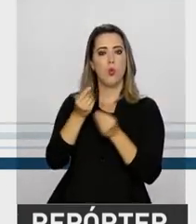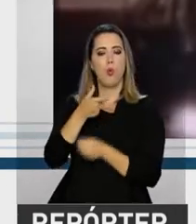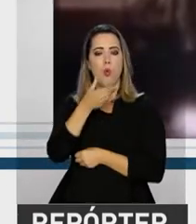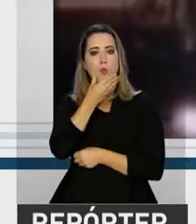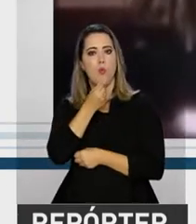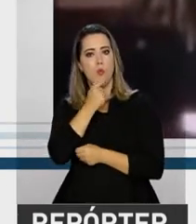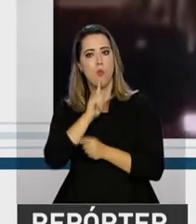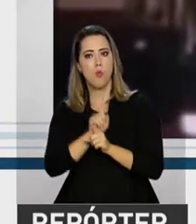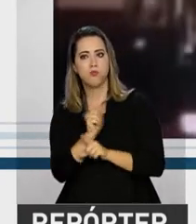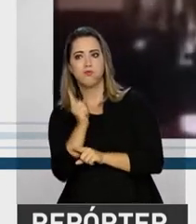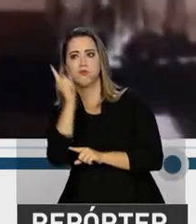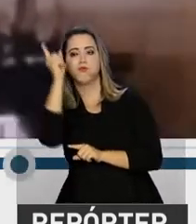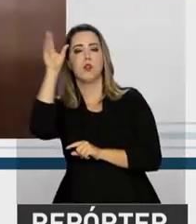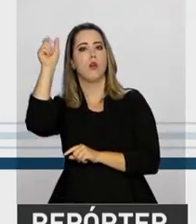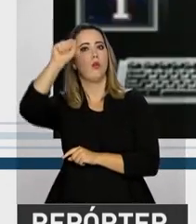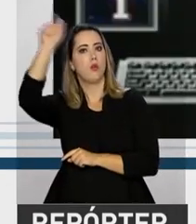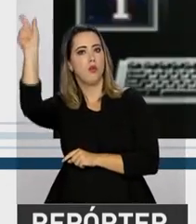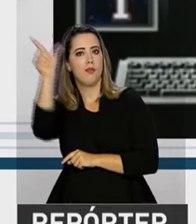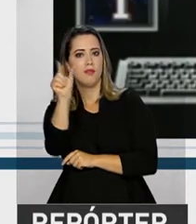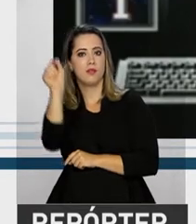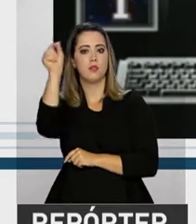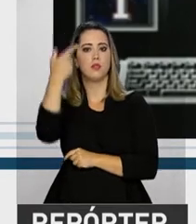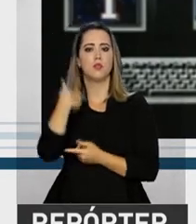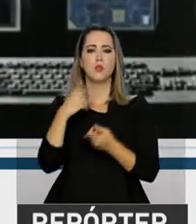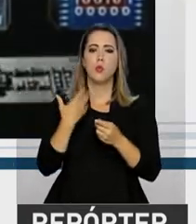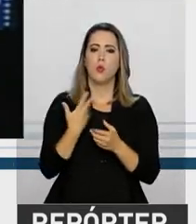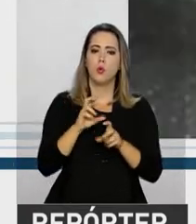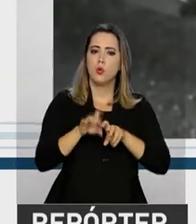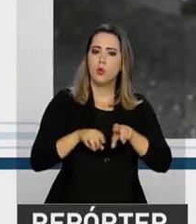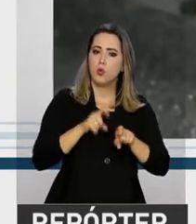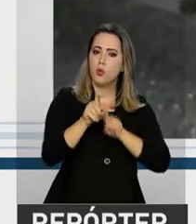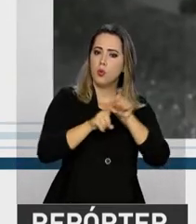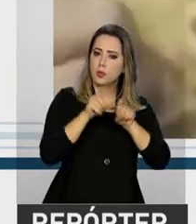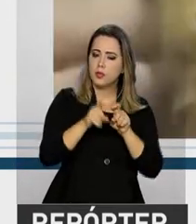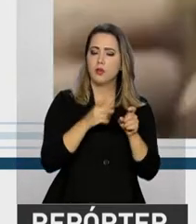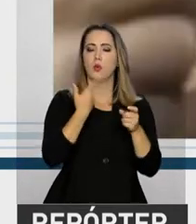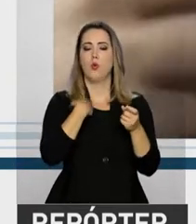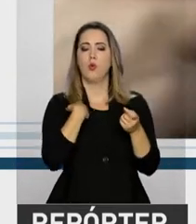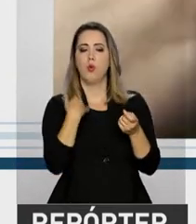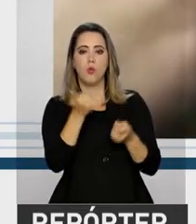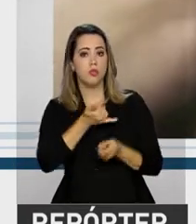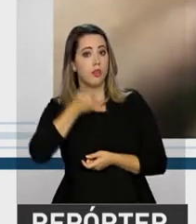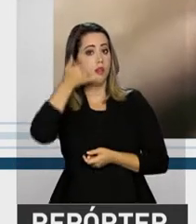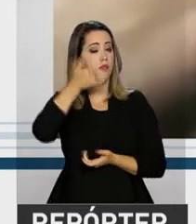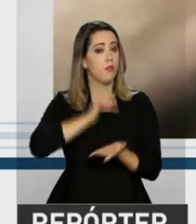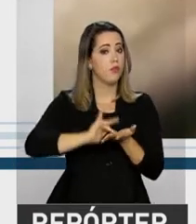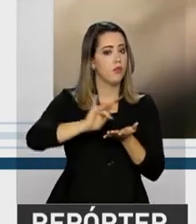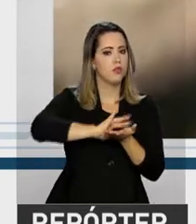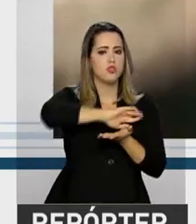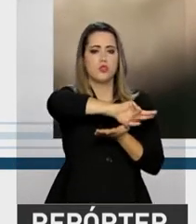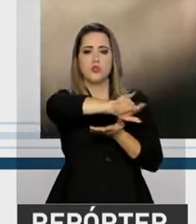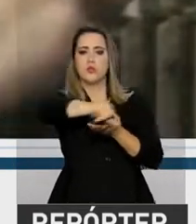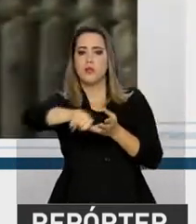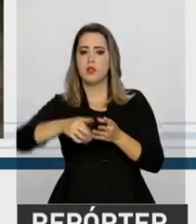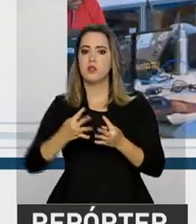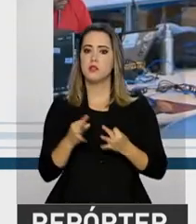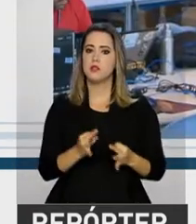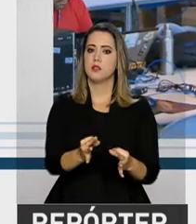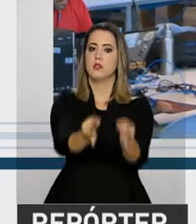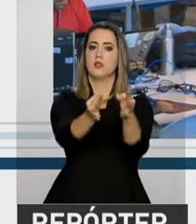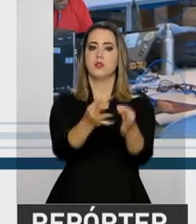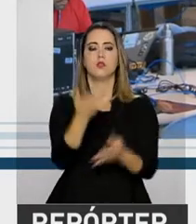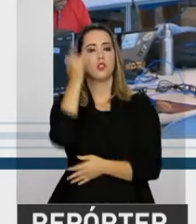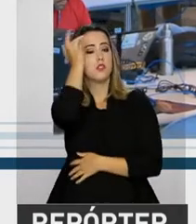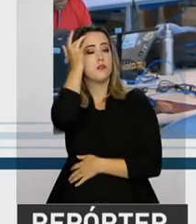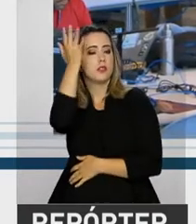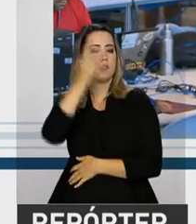o lançamento de satélites, o computador pessoal, o telefone celular e uma infinidade de eletrônicos que tornaram a vida mais